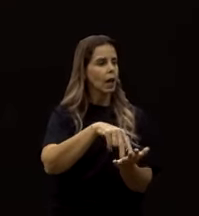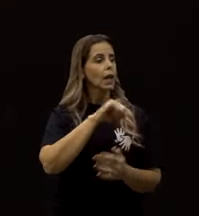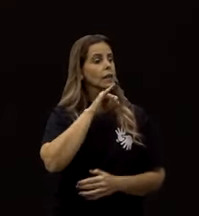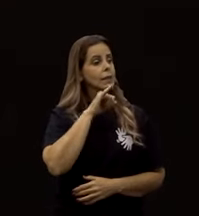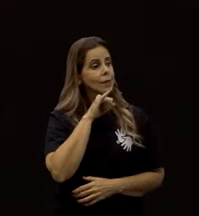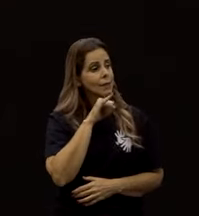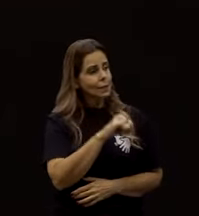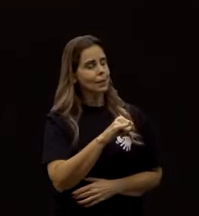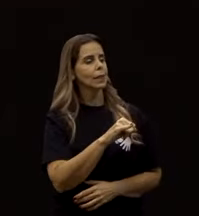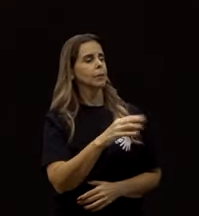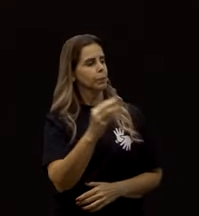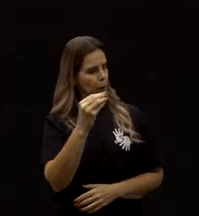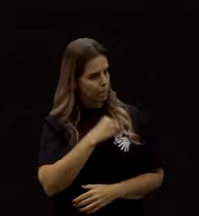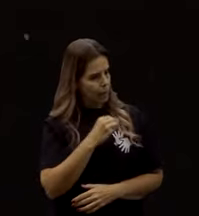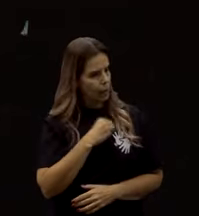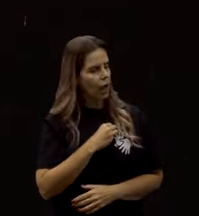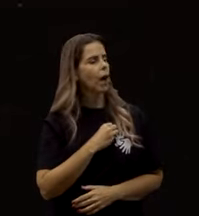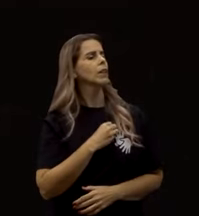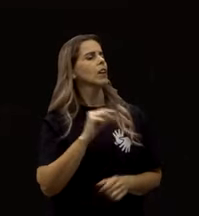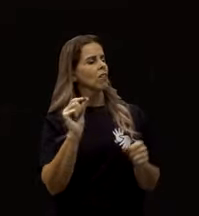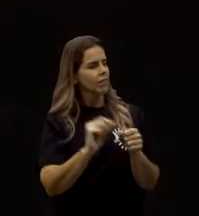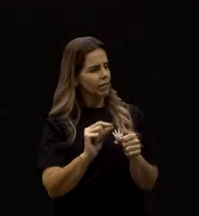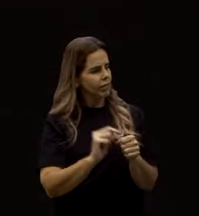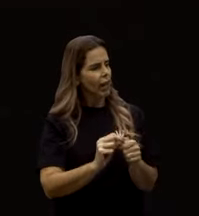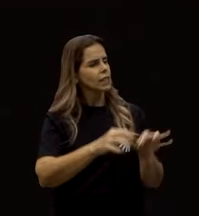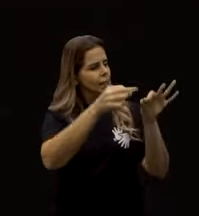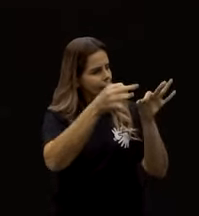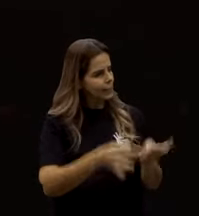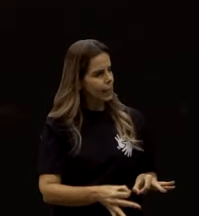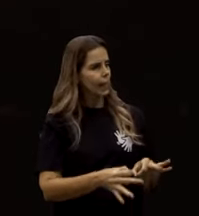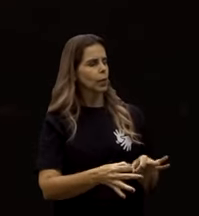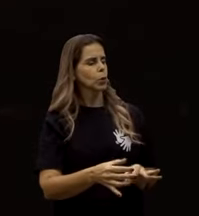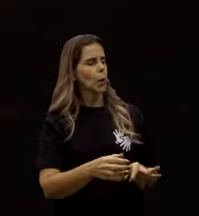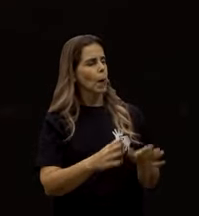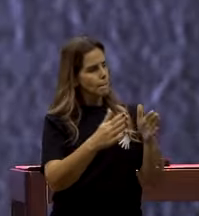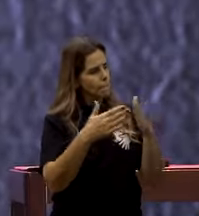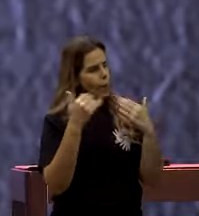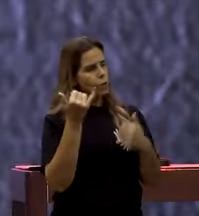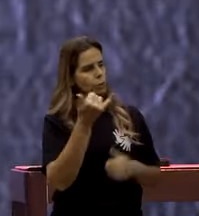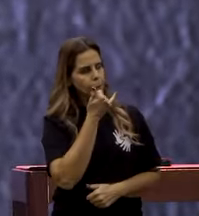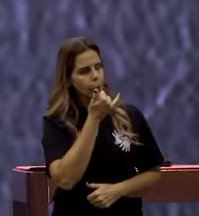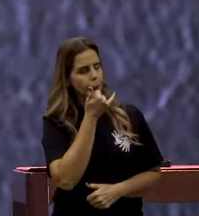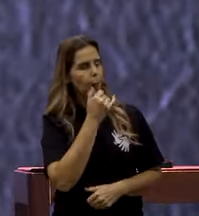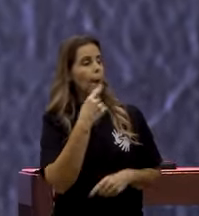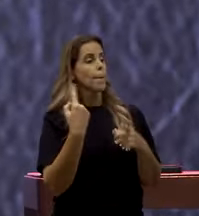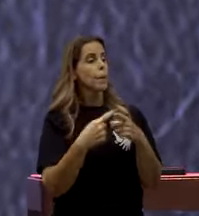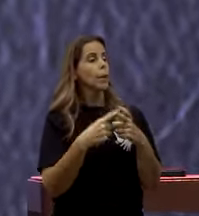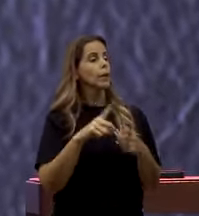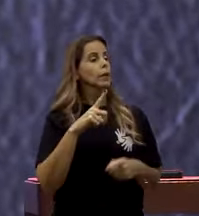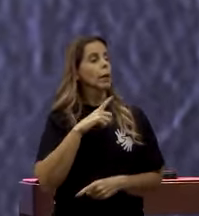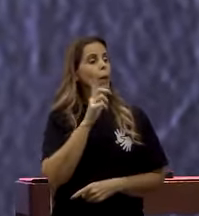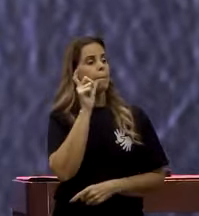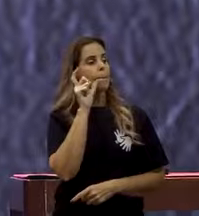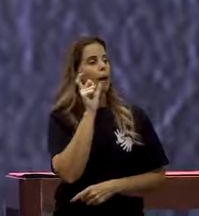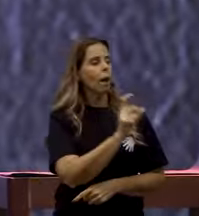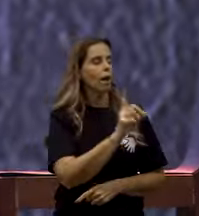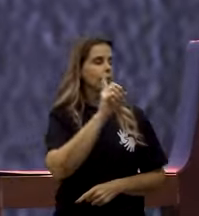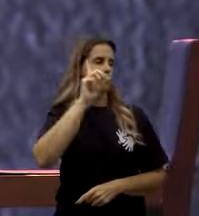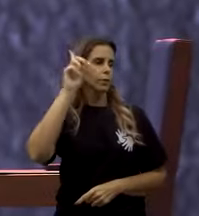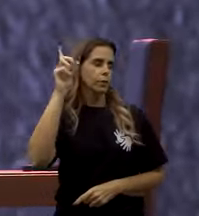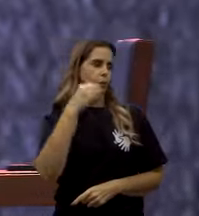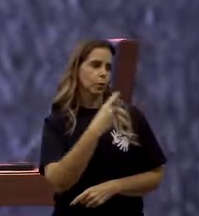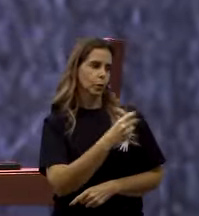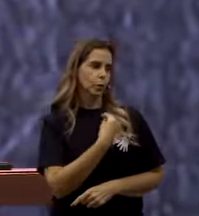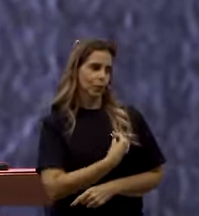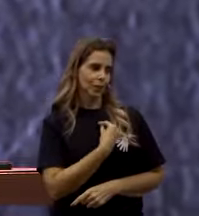quebrar Faz de novo porque Deus é com você há uma palavra de Deus na tua vida e se você se afogar ele